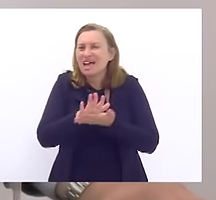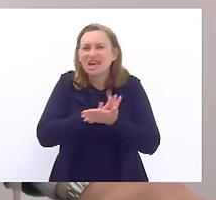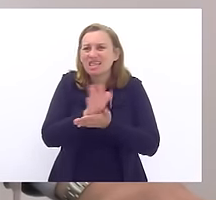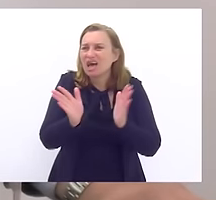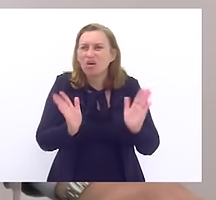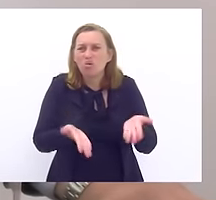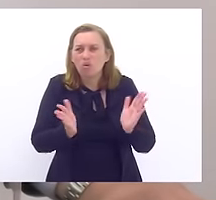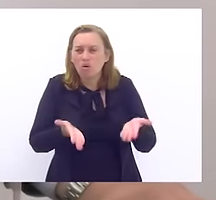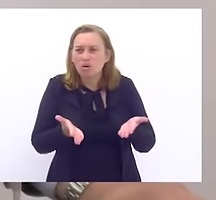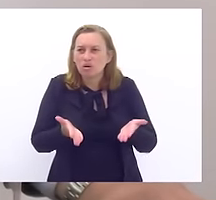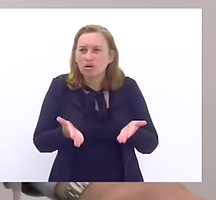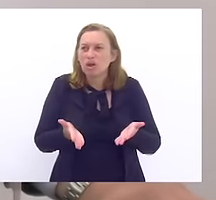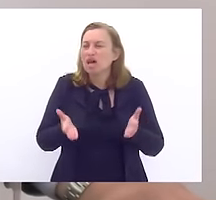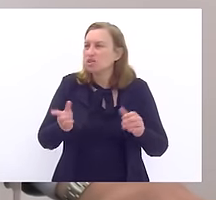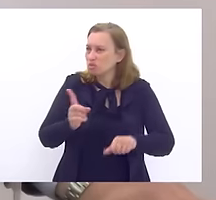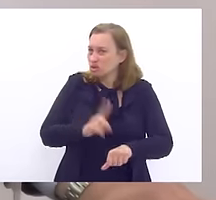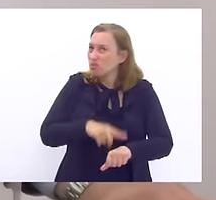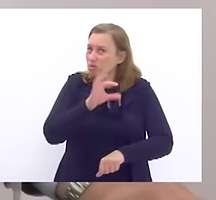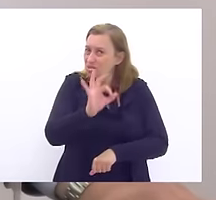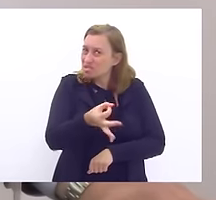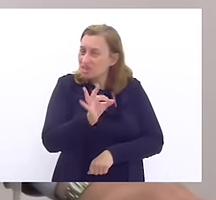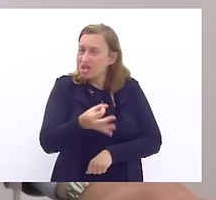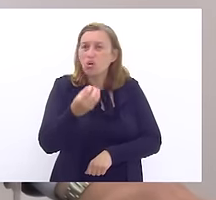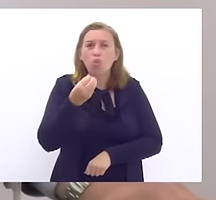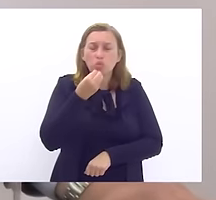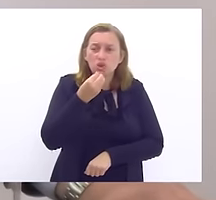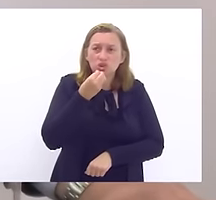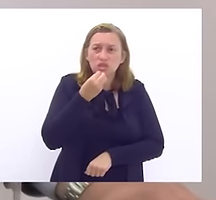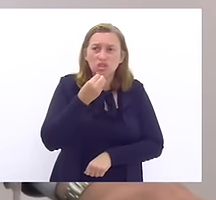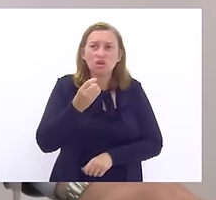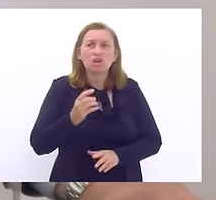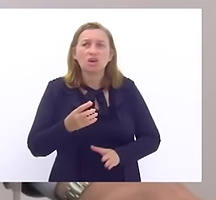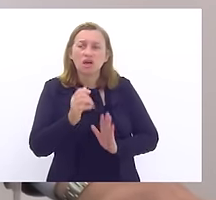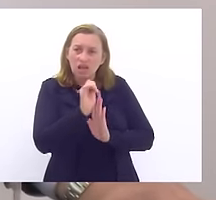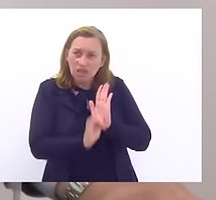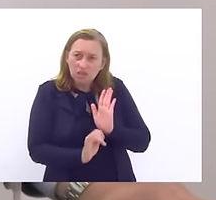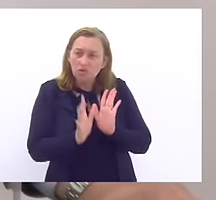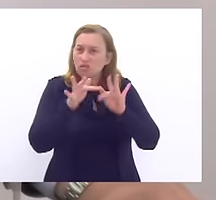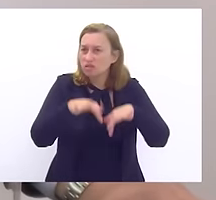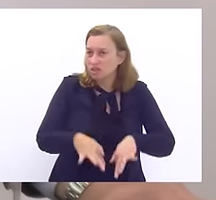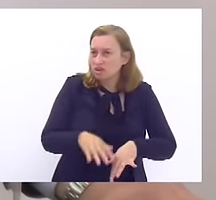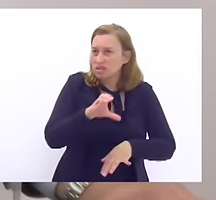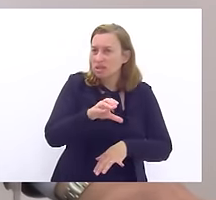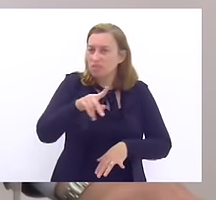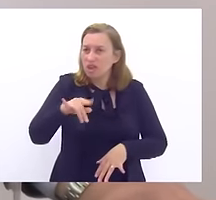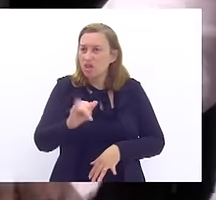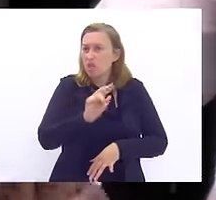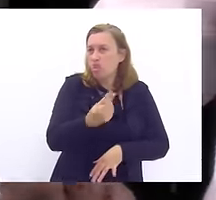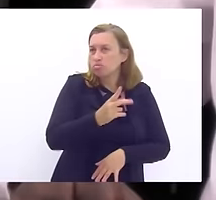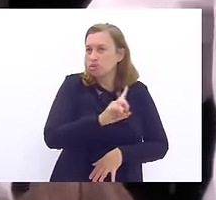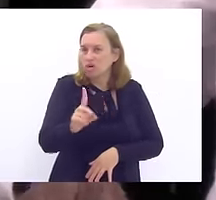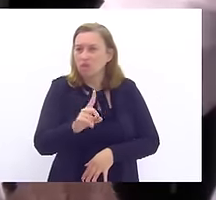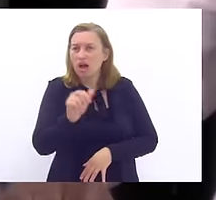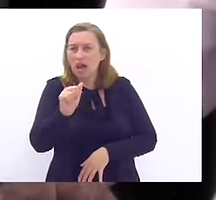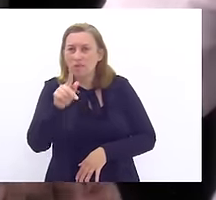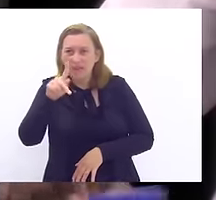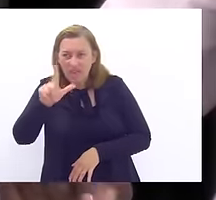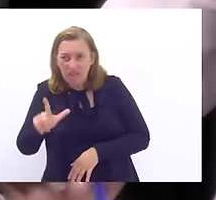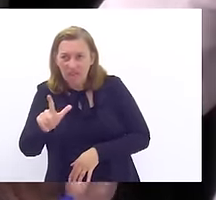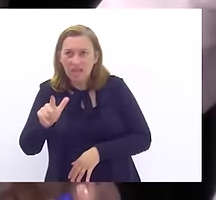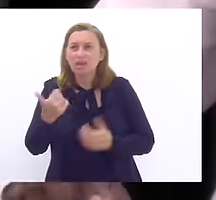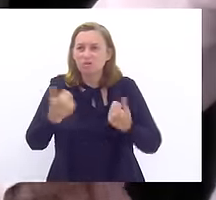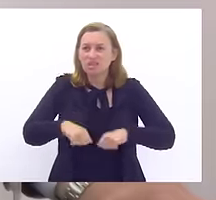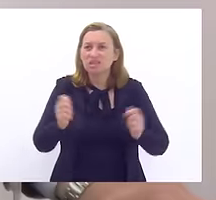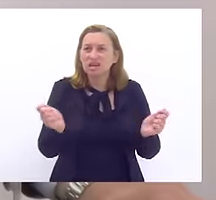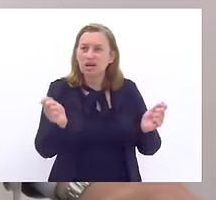terá feito em tempo por oportunidade do relatório final da CPI que vai indiciar a pele ou não o relatório Você sabia que o relatório